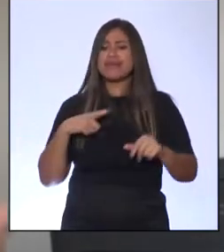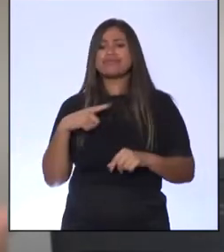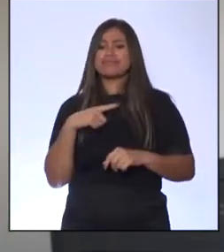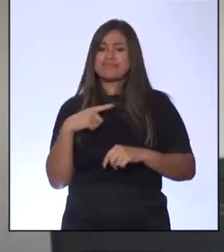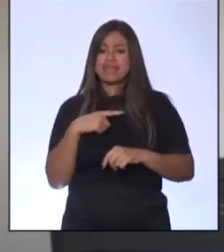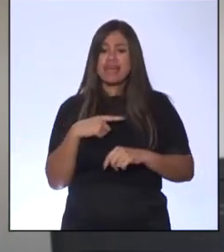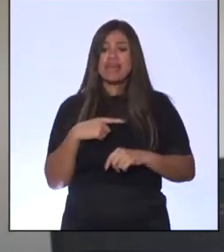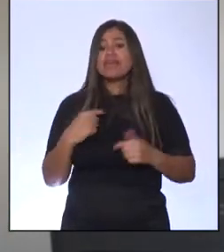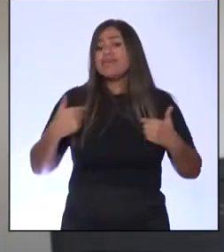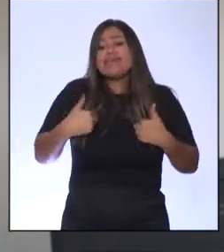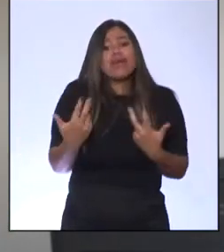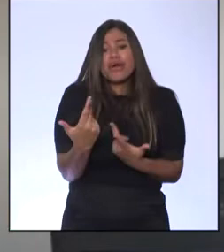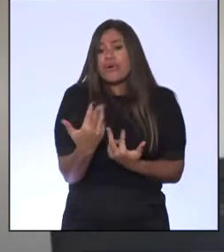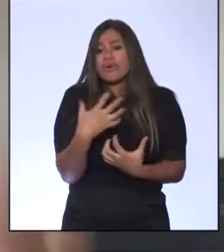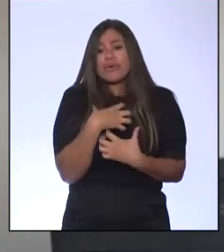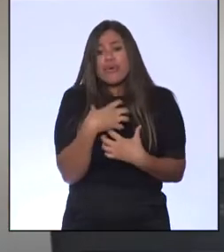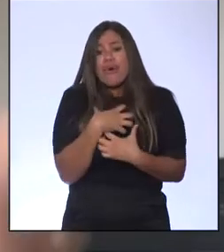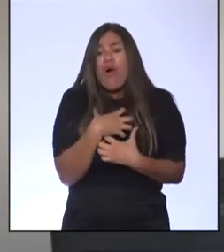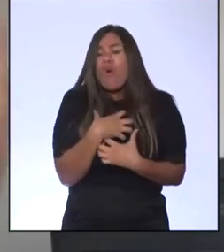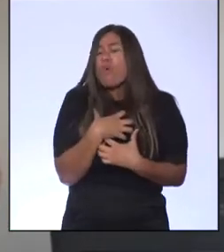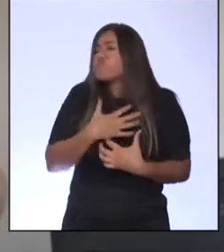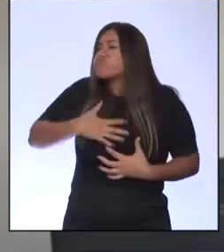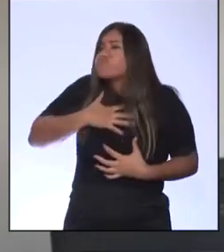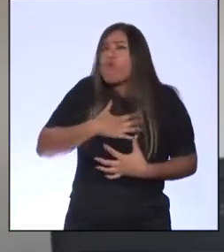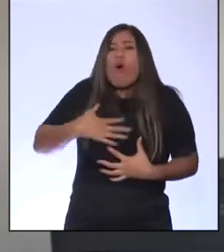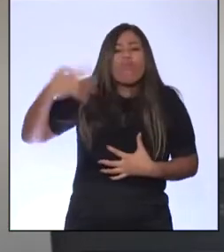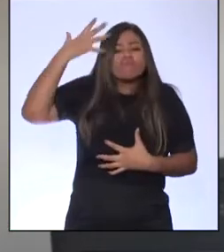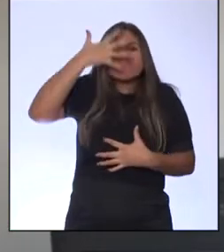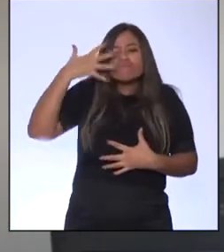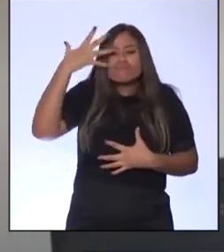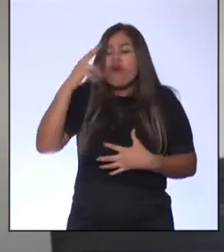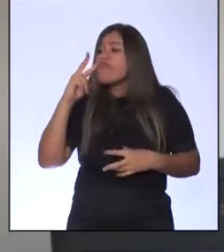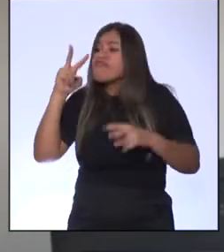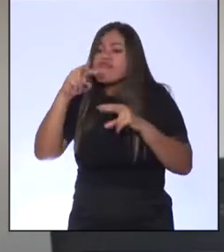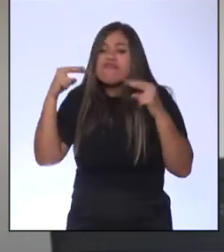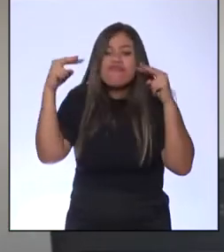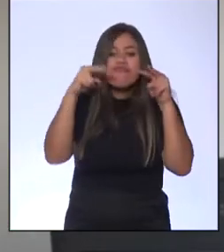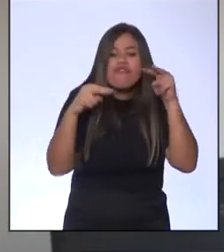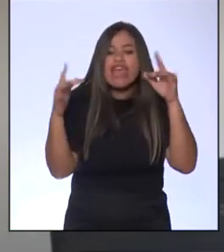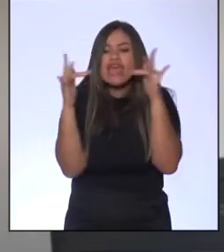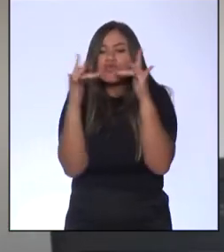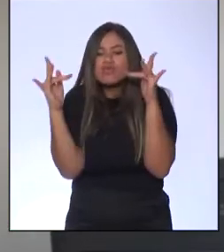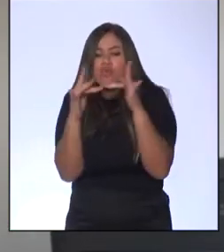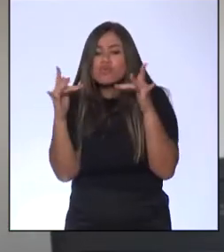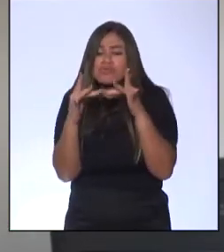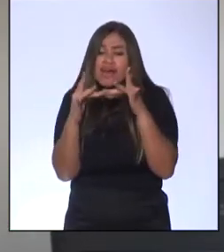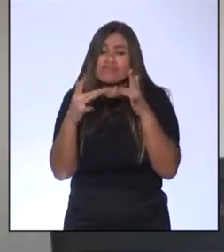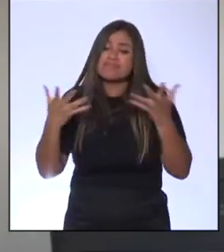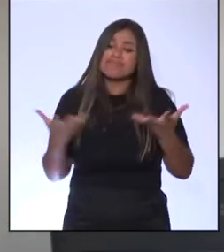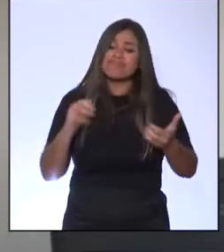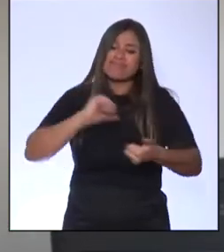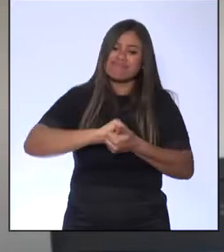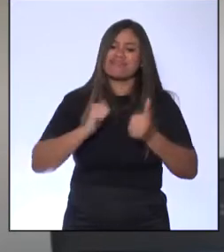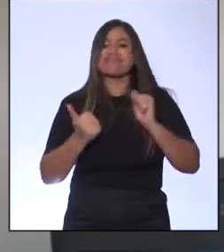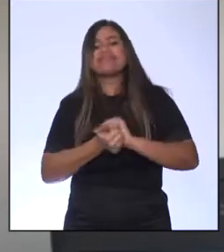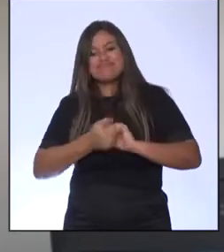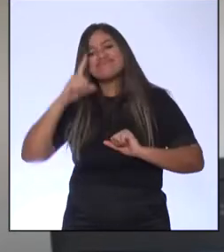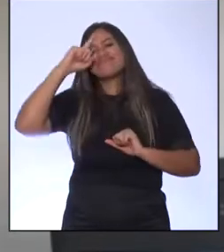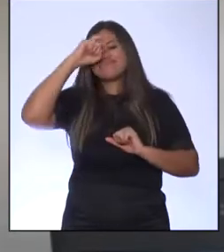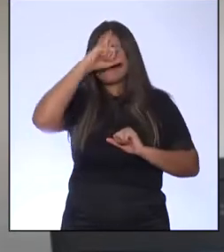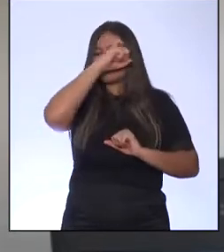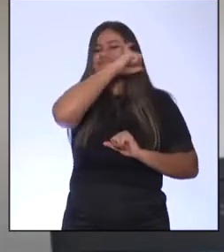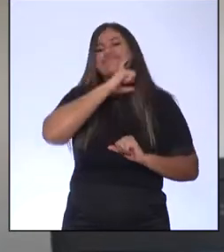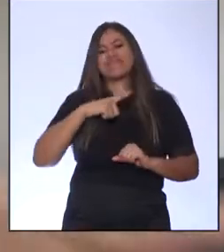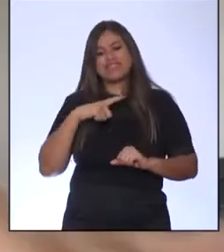fazer palestra, mas eu também gosto de sentir a plateia. Então, é uma adaptação que é difícil para mim, para